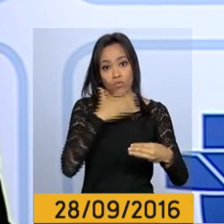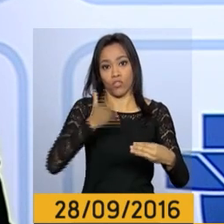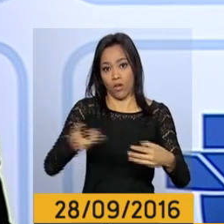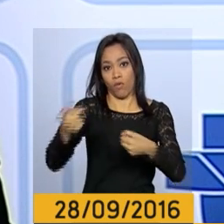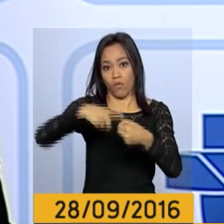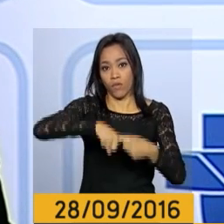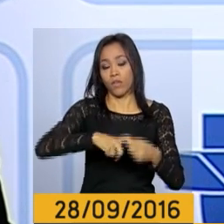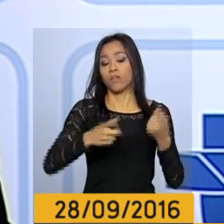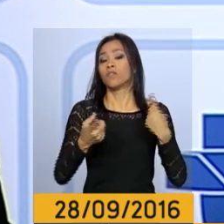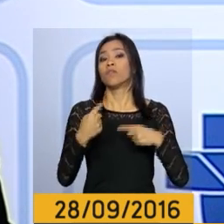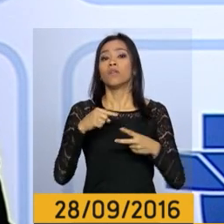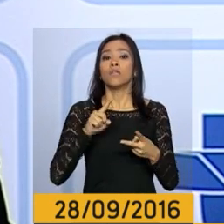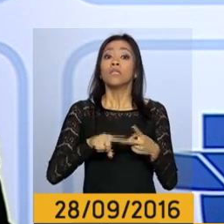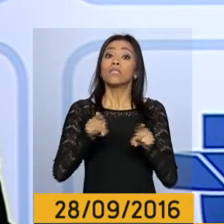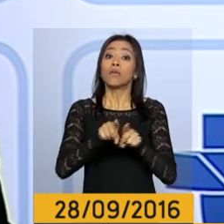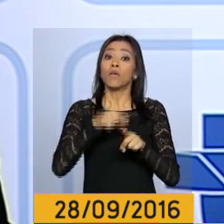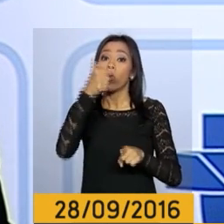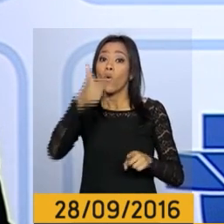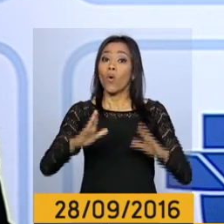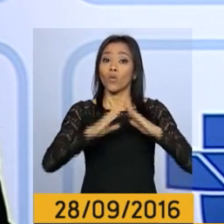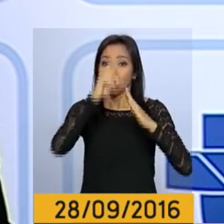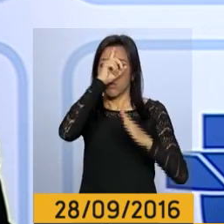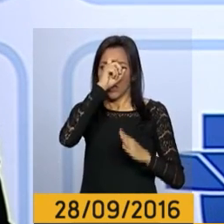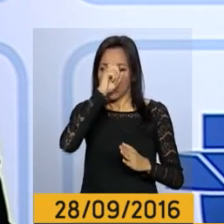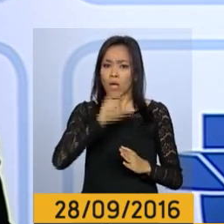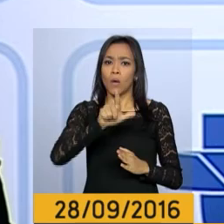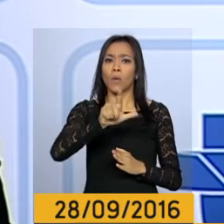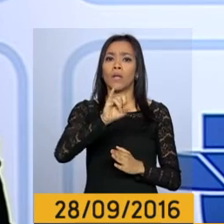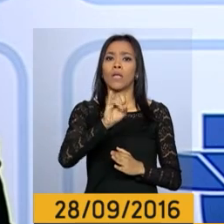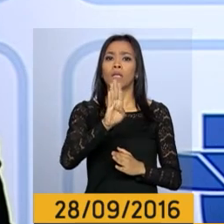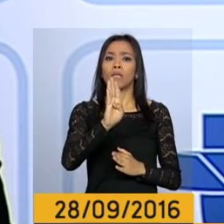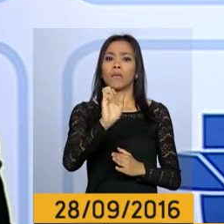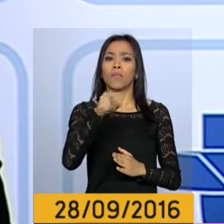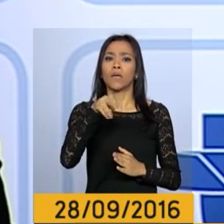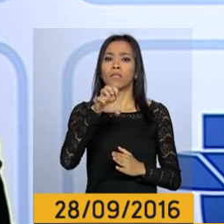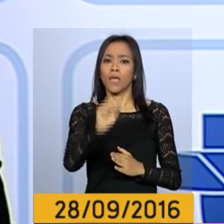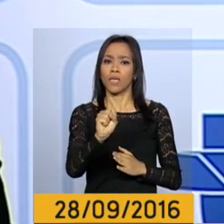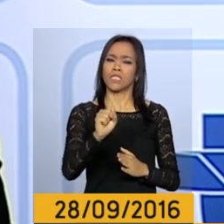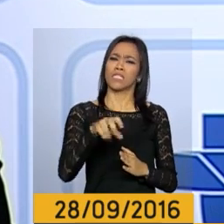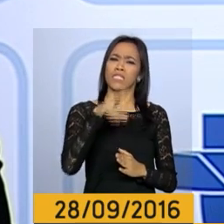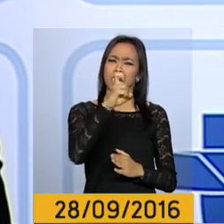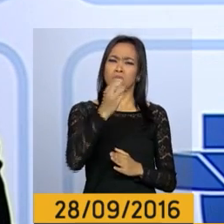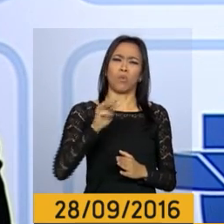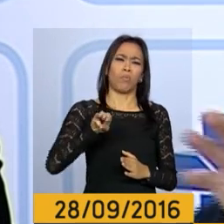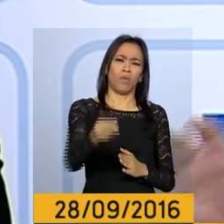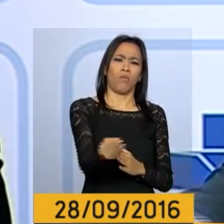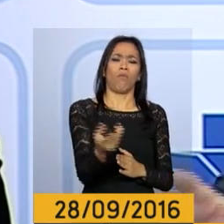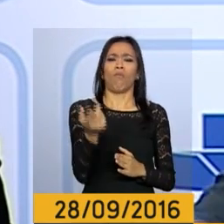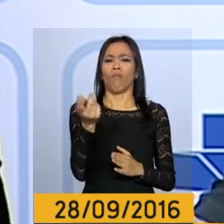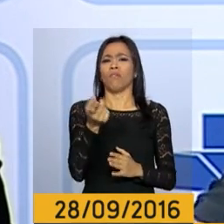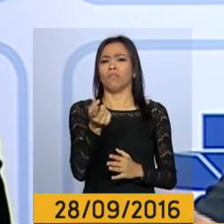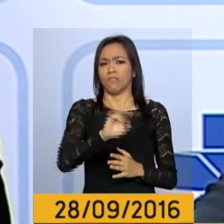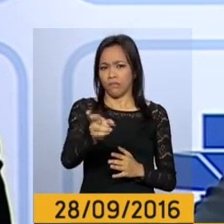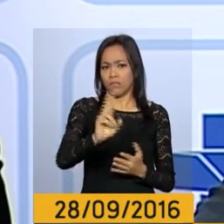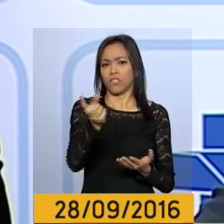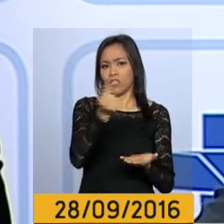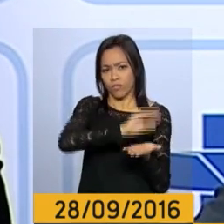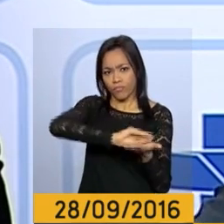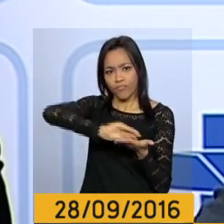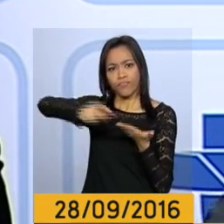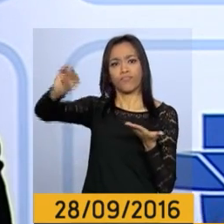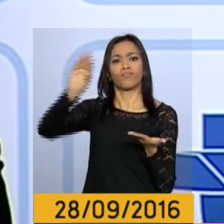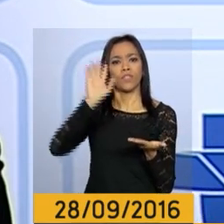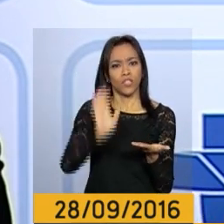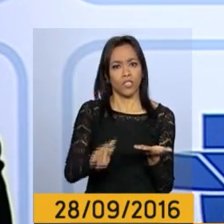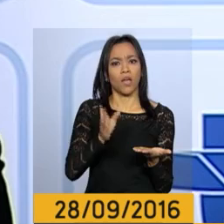próprio sus do hospital sírio-libanês 15 milhões de reais para construir uma base de dados que ficará depositada no conselho nacional